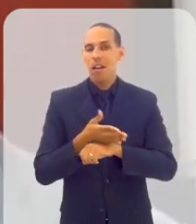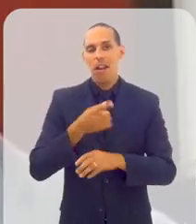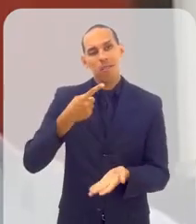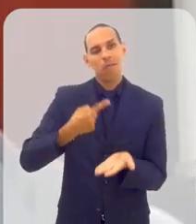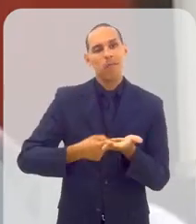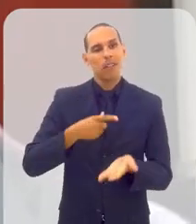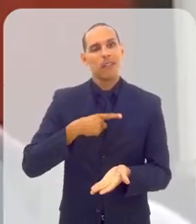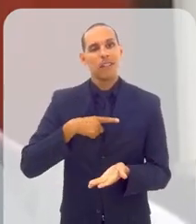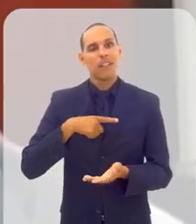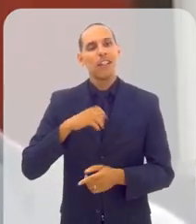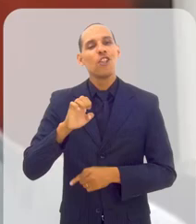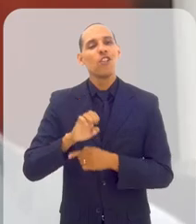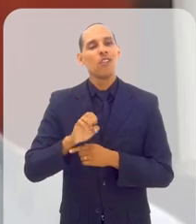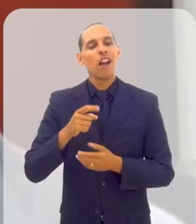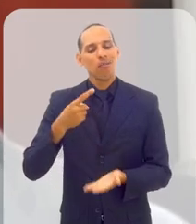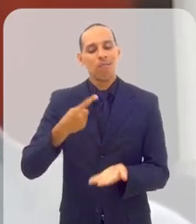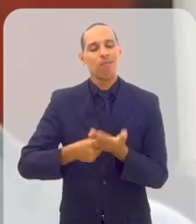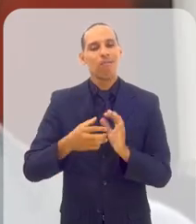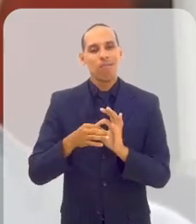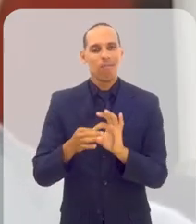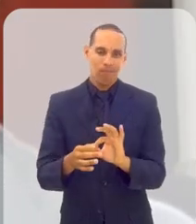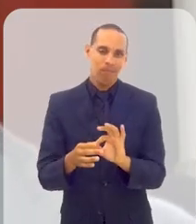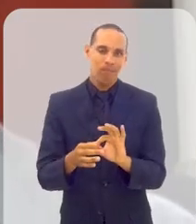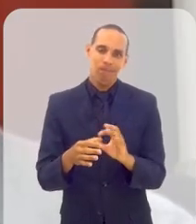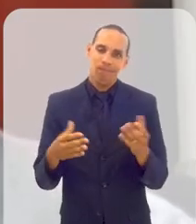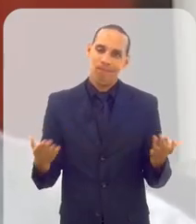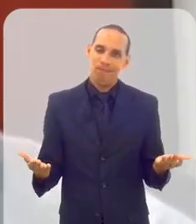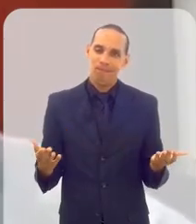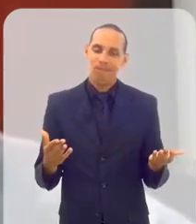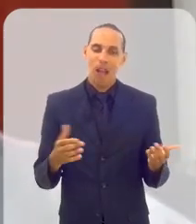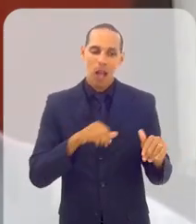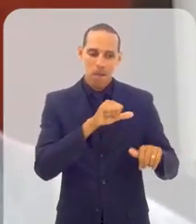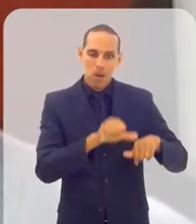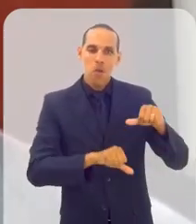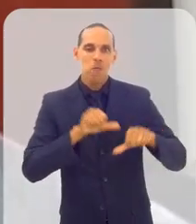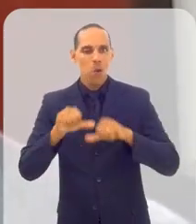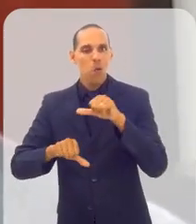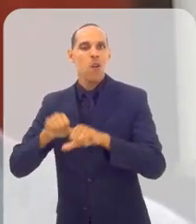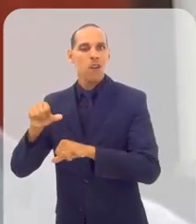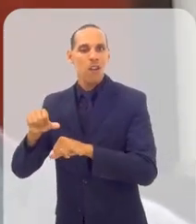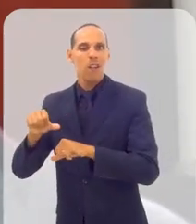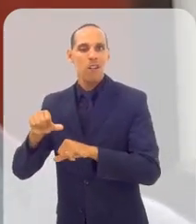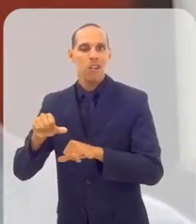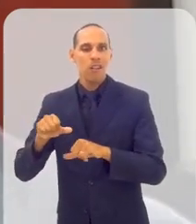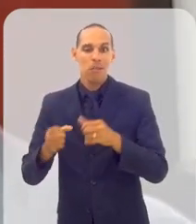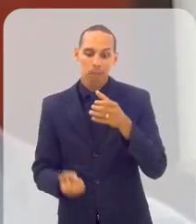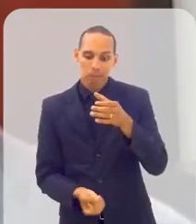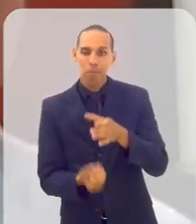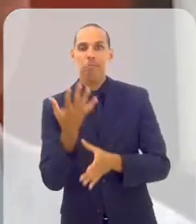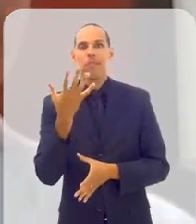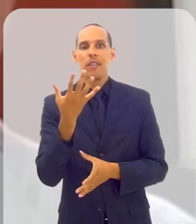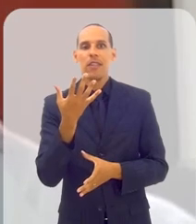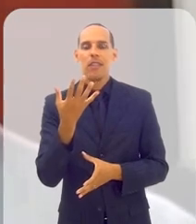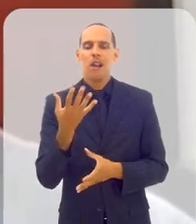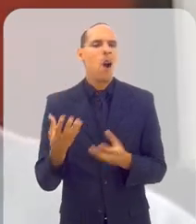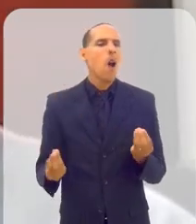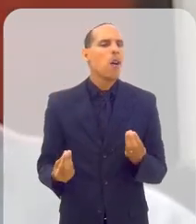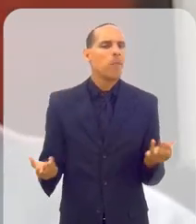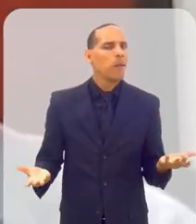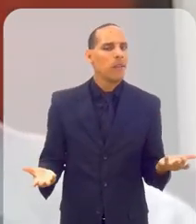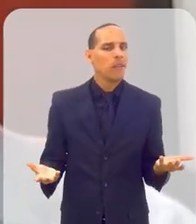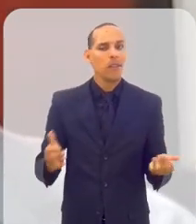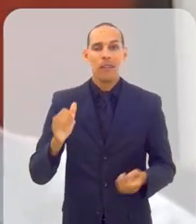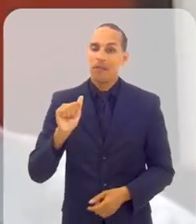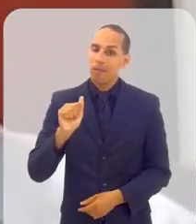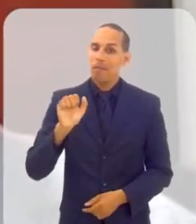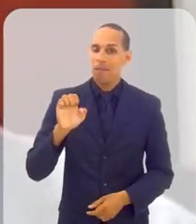tenham comprometimento com o nosso Estado. Então, para que as mudanças possam surgir,